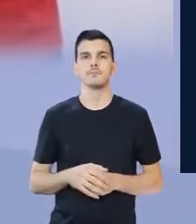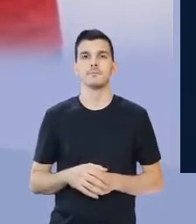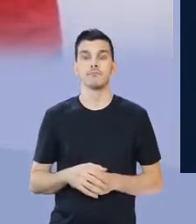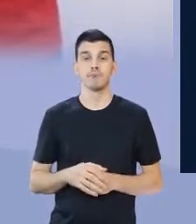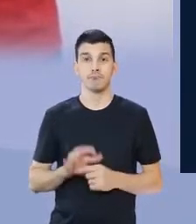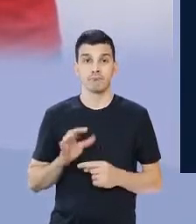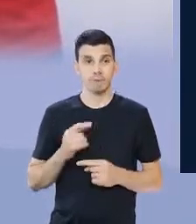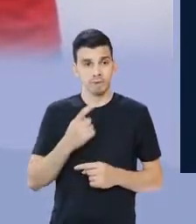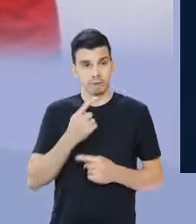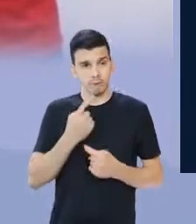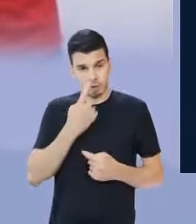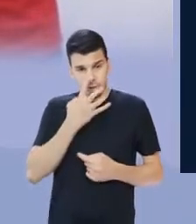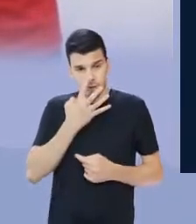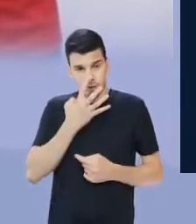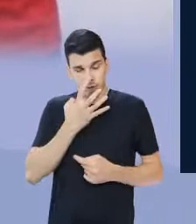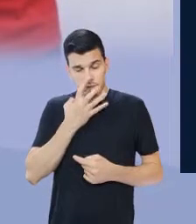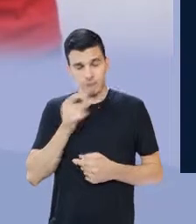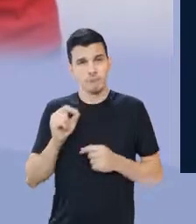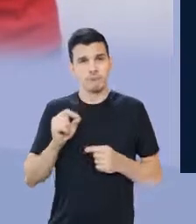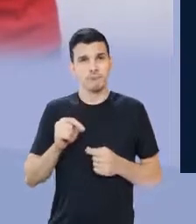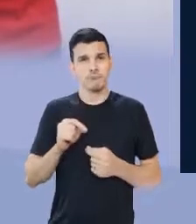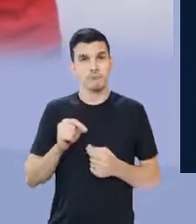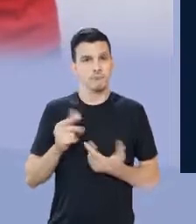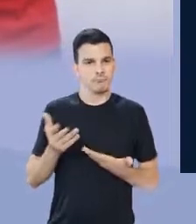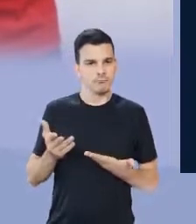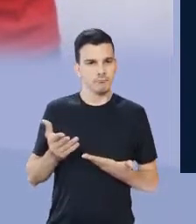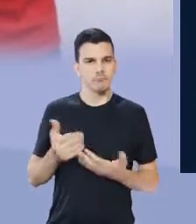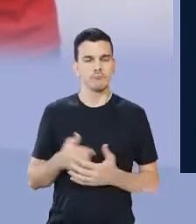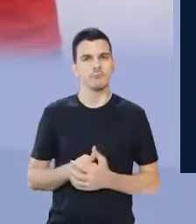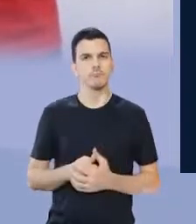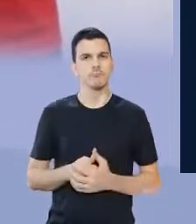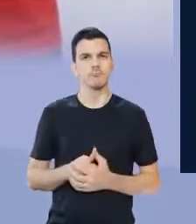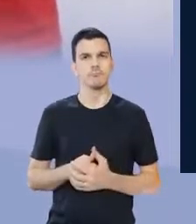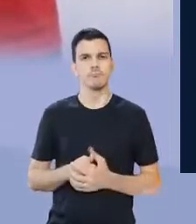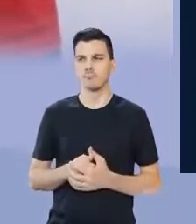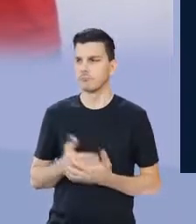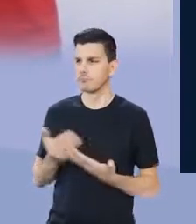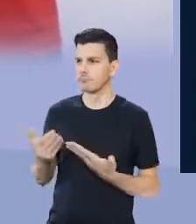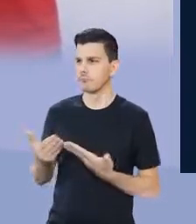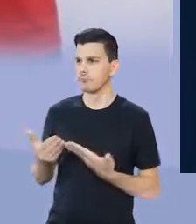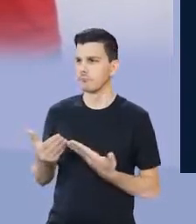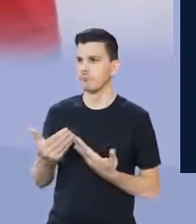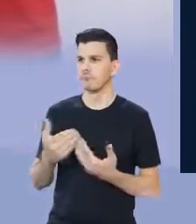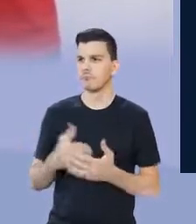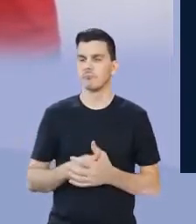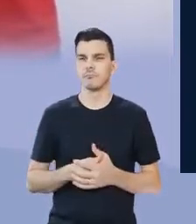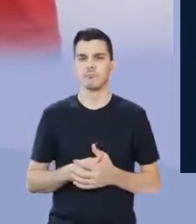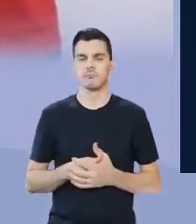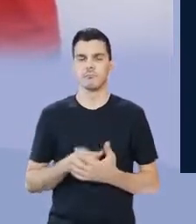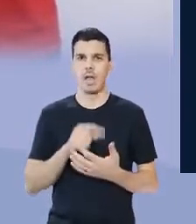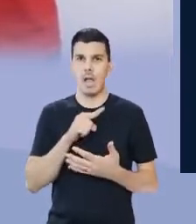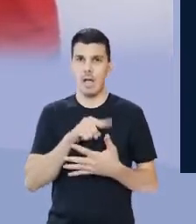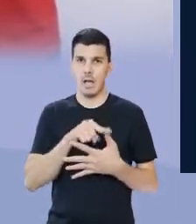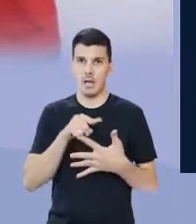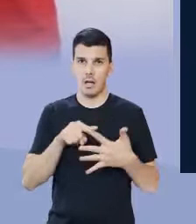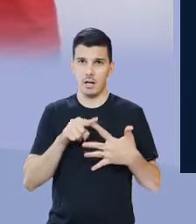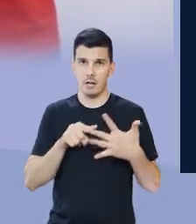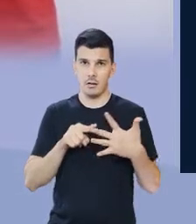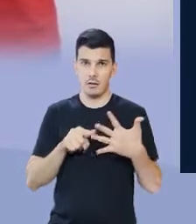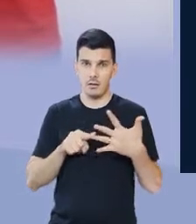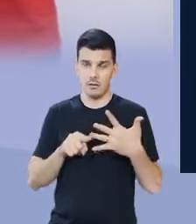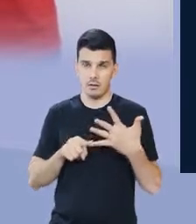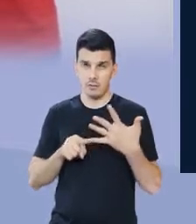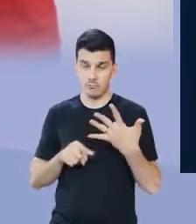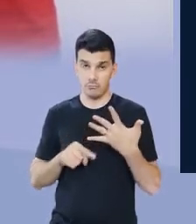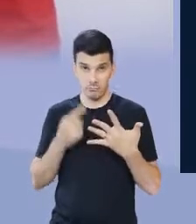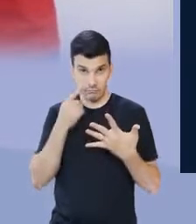com o fato de a pintora ter uma aparência exótica, vender bem a sua imagem, ter grande poder de